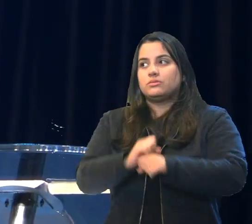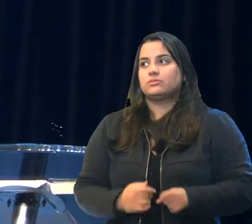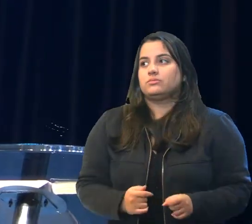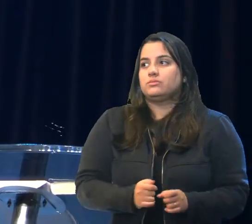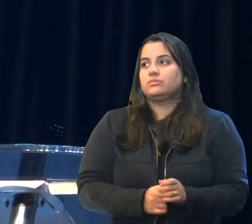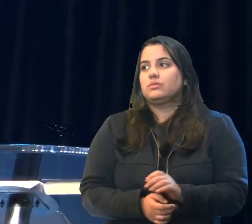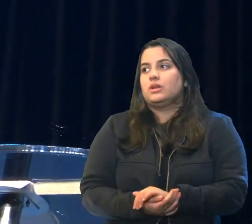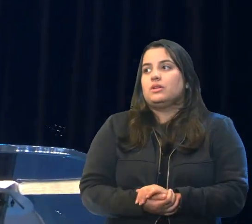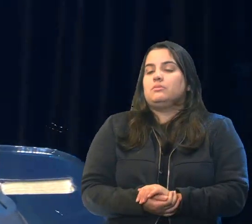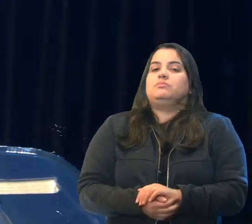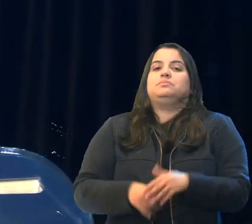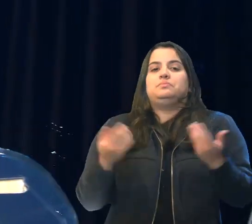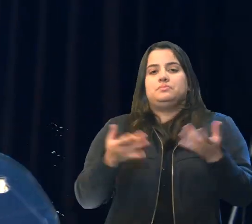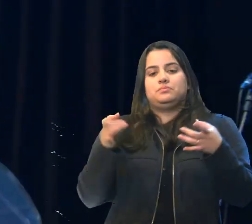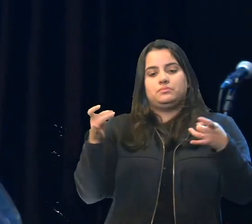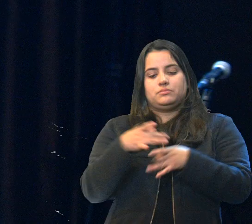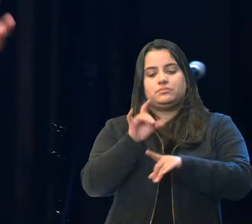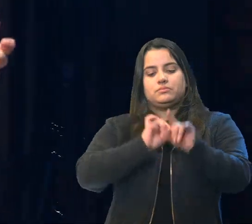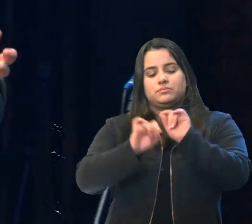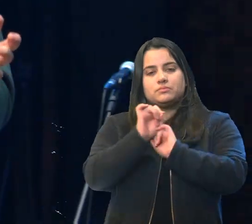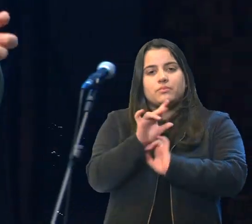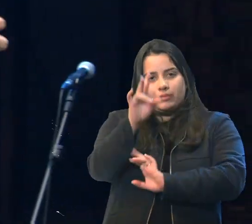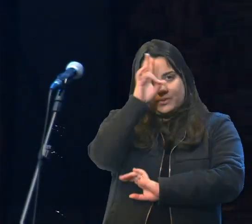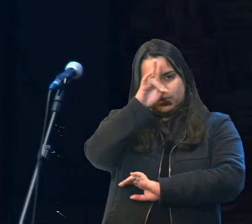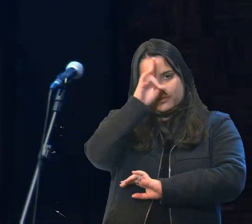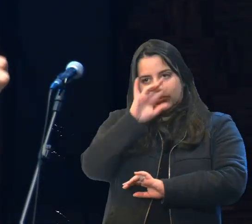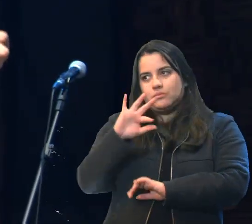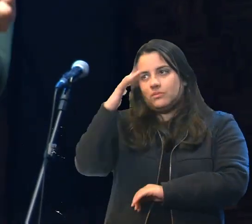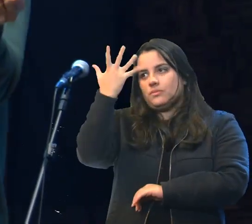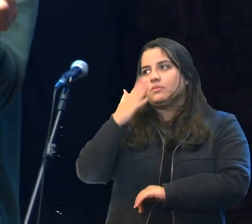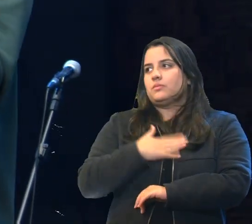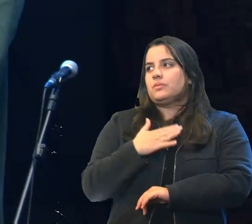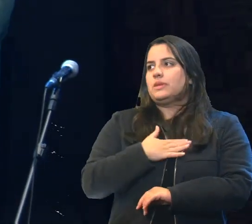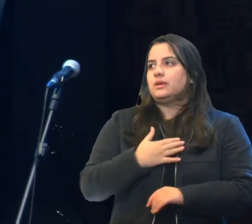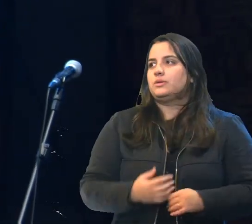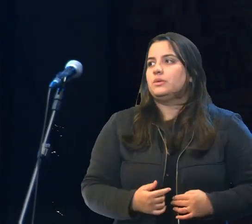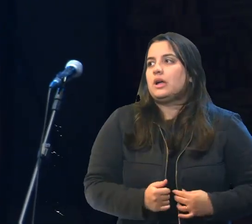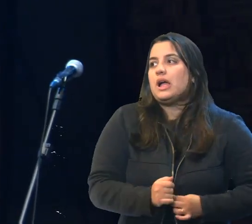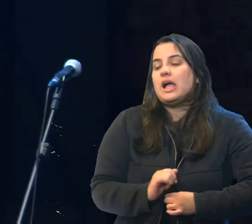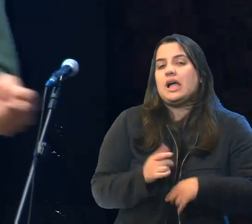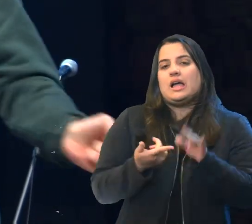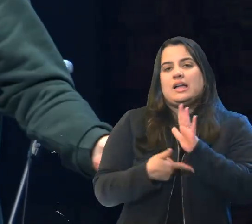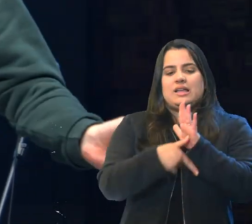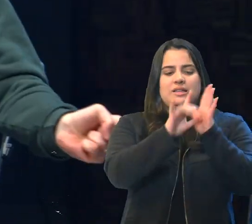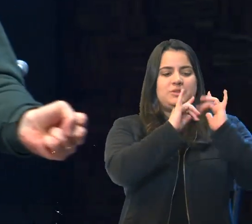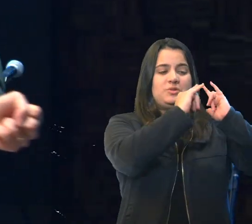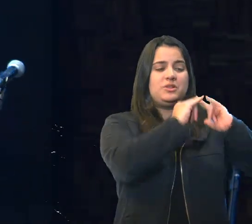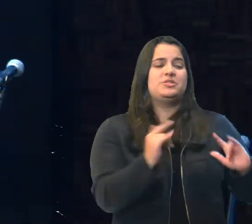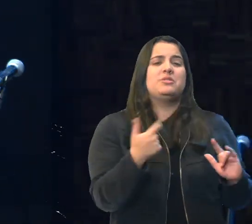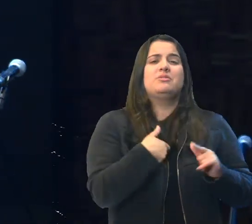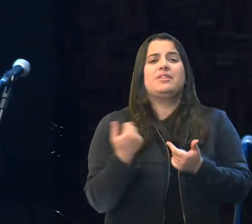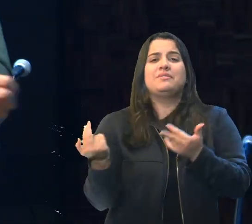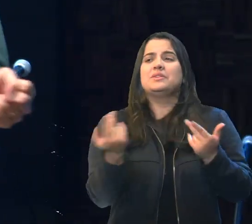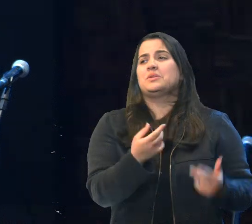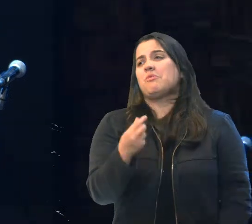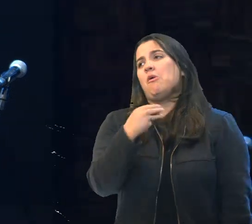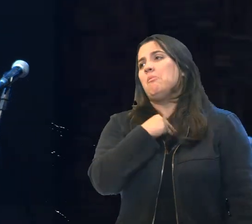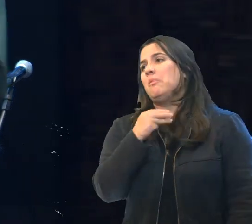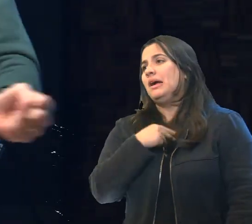E eu vou encerrar com uma história que aconteceu comigo. Teve uma época, antes do retiro do ano passado, que eu estava igual Marta. Correndo.